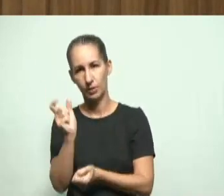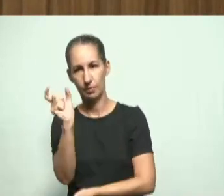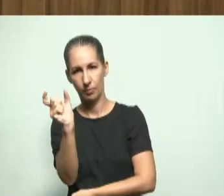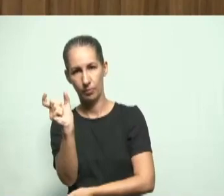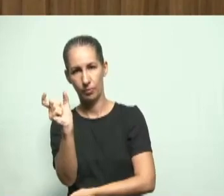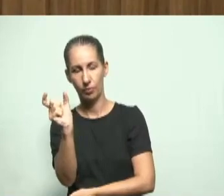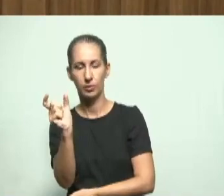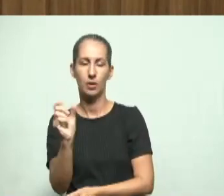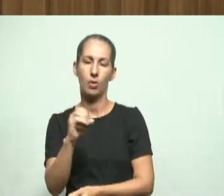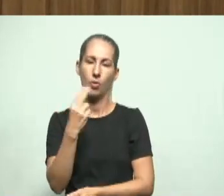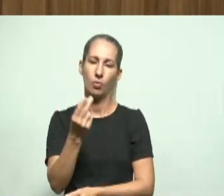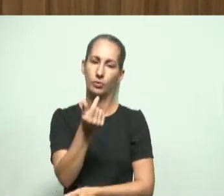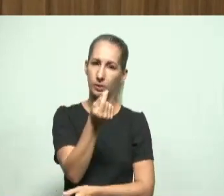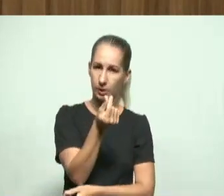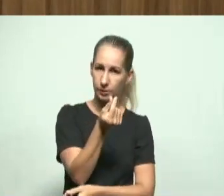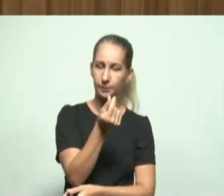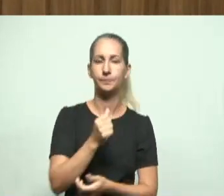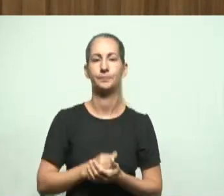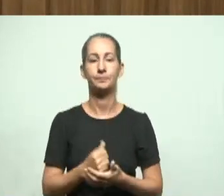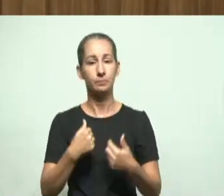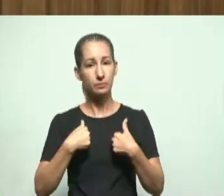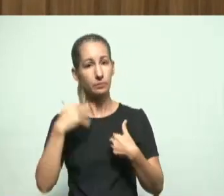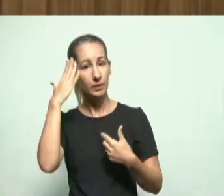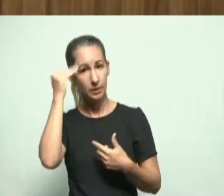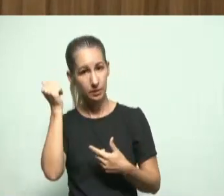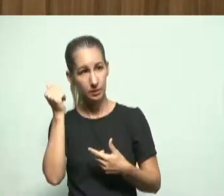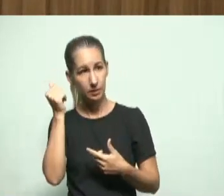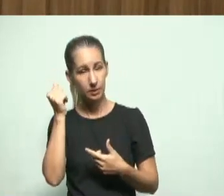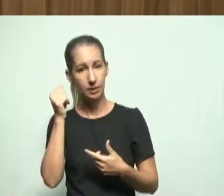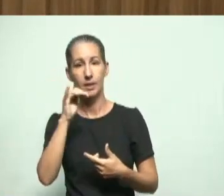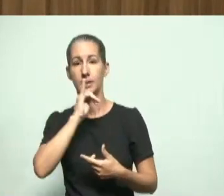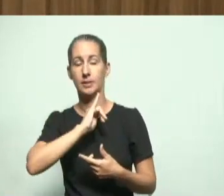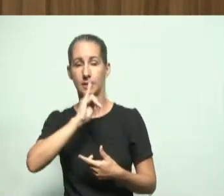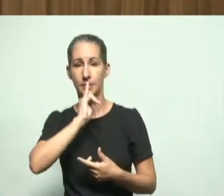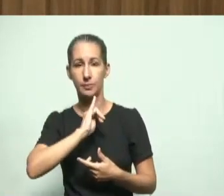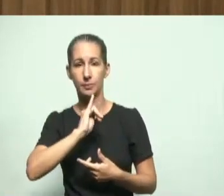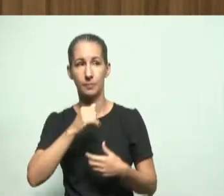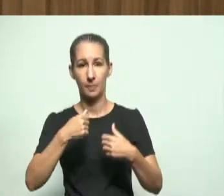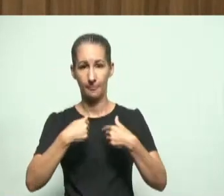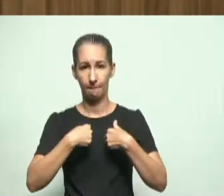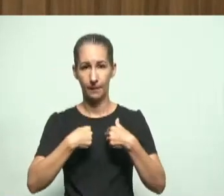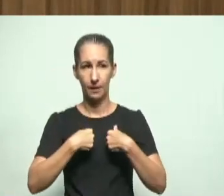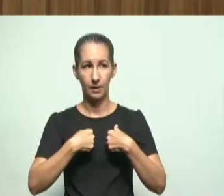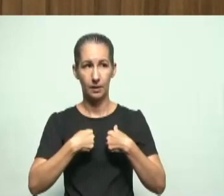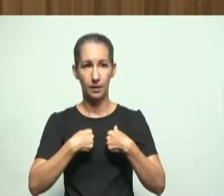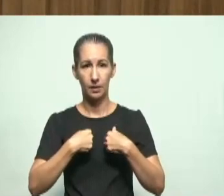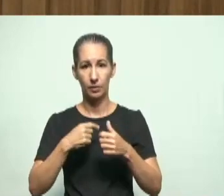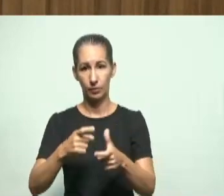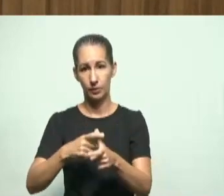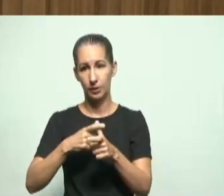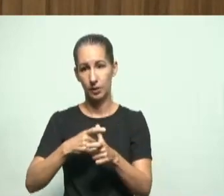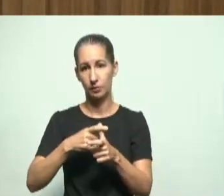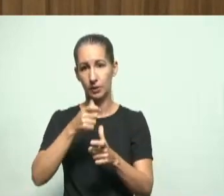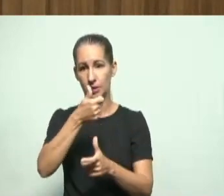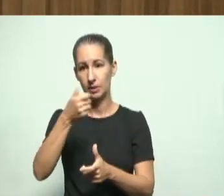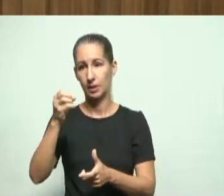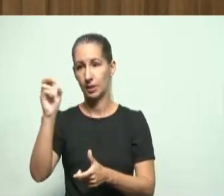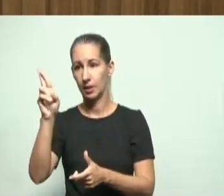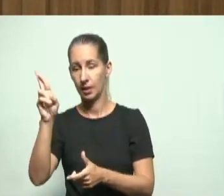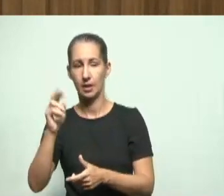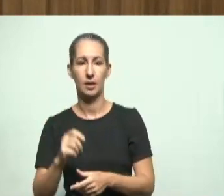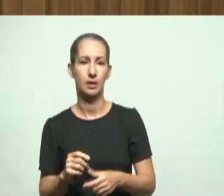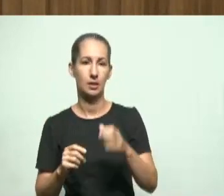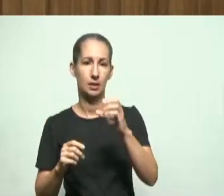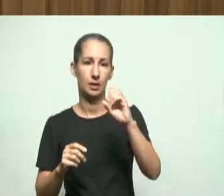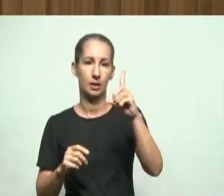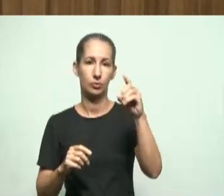seja, cartão em dinheiro. Eu sei que, vamos fazer aqui um exemplo, eu devo 100 reais aqui para Klaus, Klaus deve 100 reais